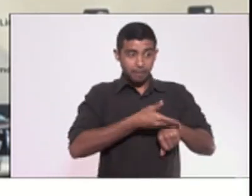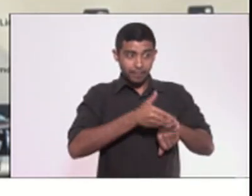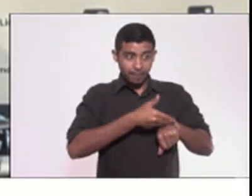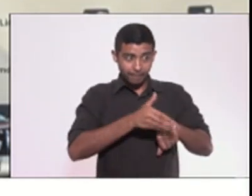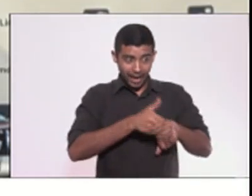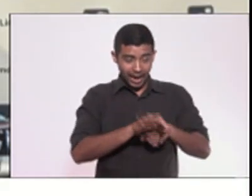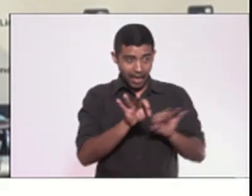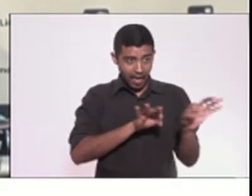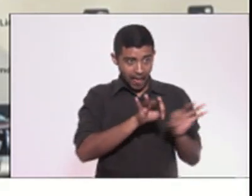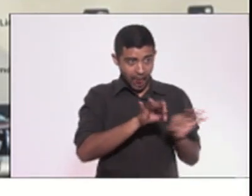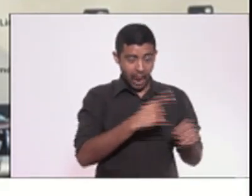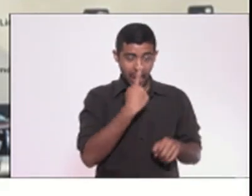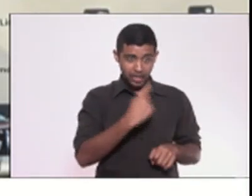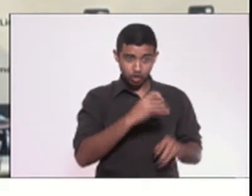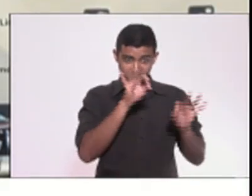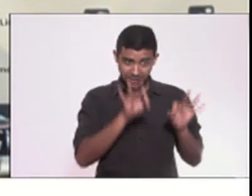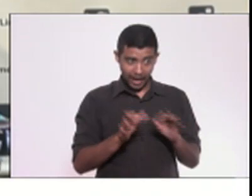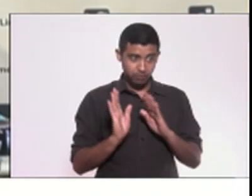adequada?